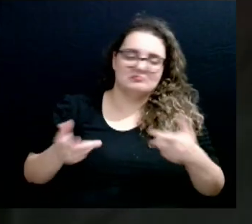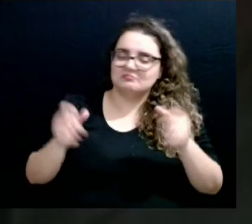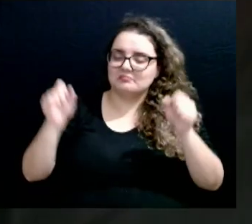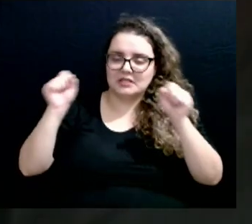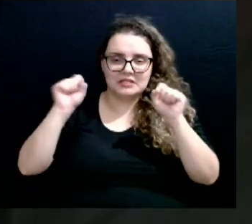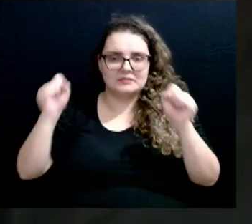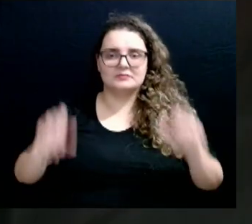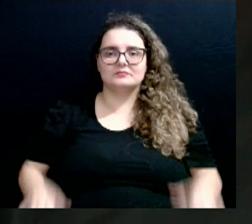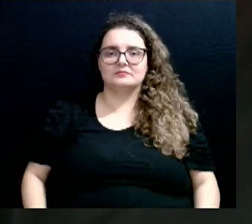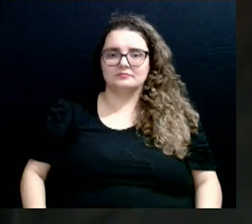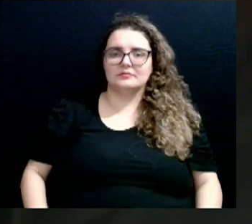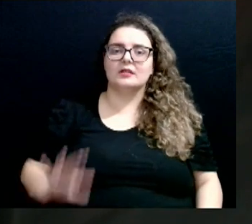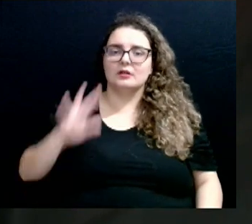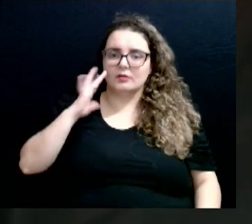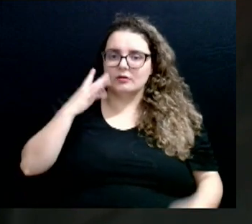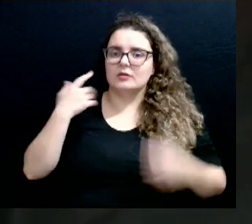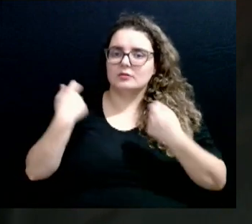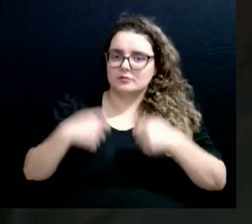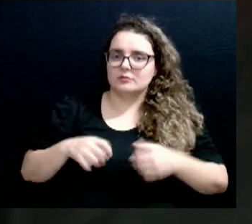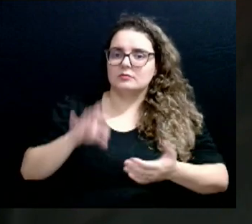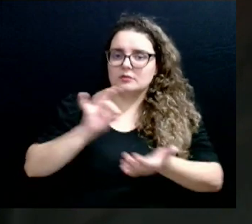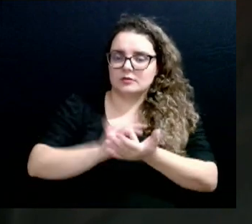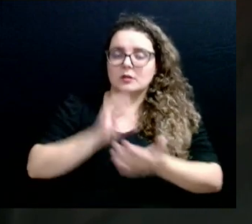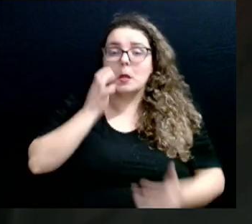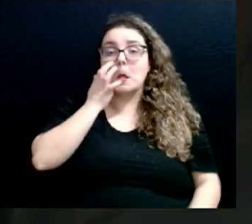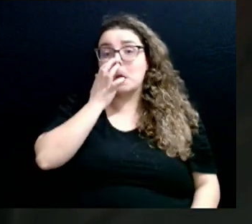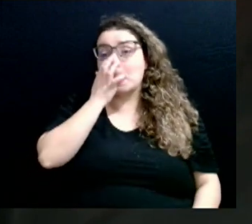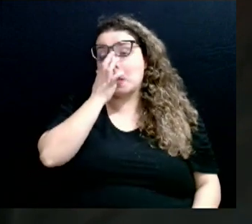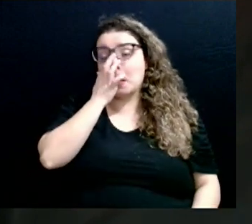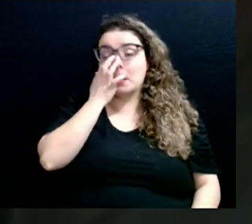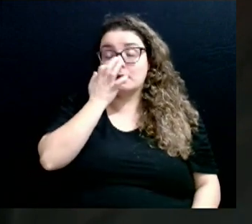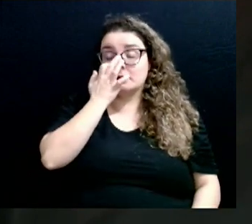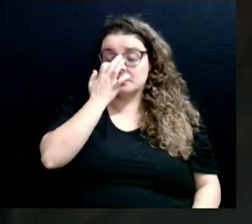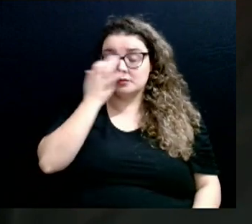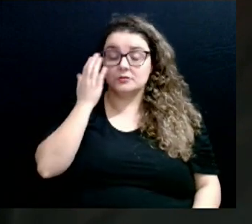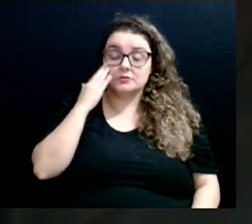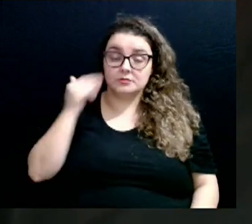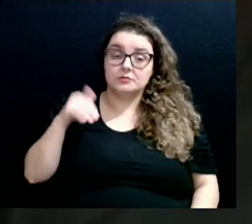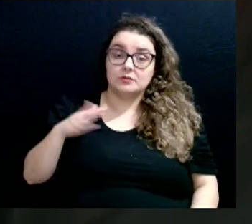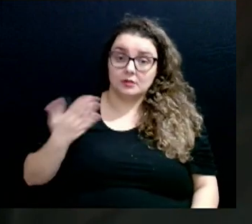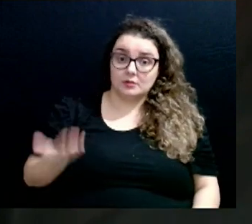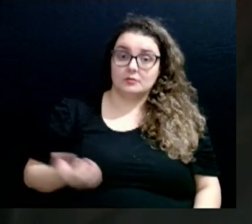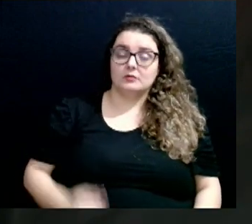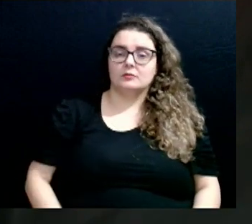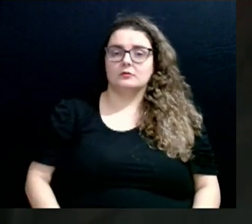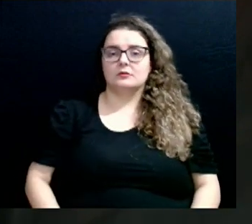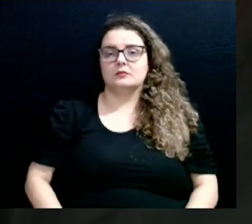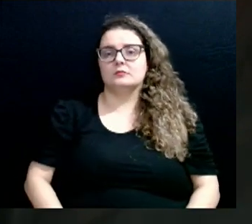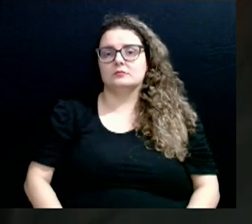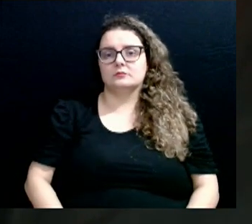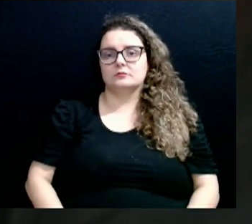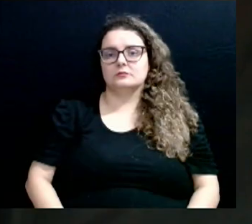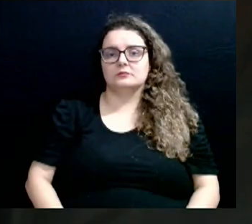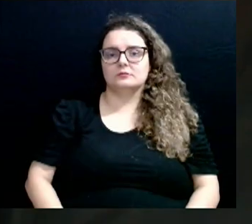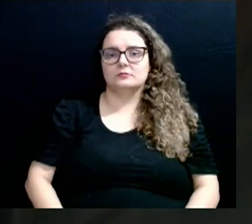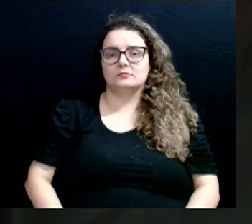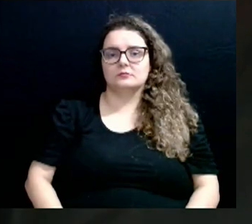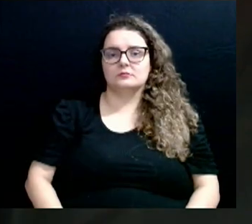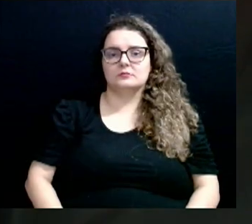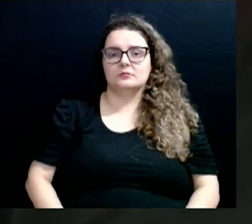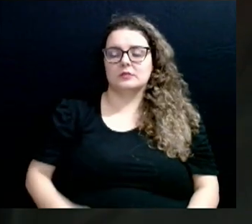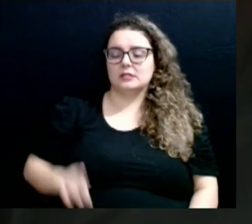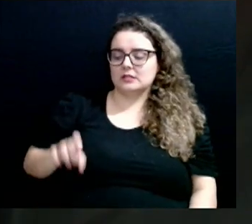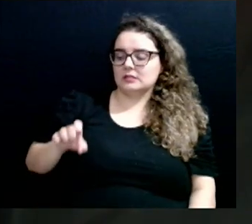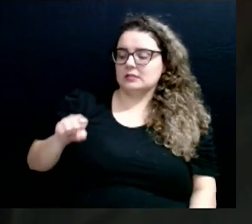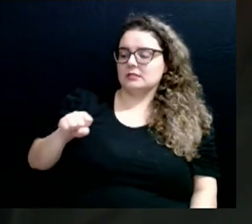a gente precisa mesmo de entender mais sobre o que essa desintoxicação vai nos